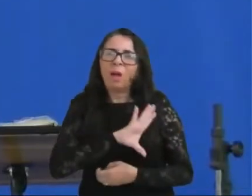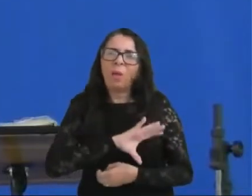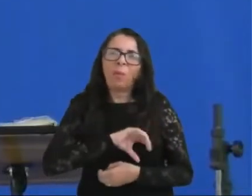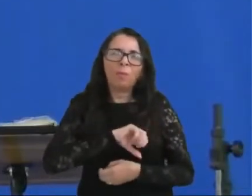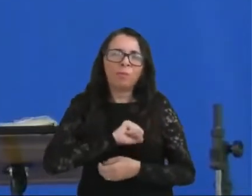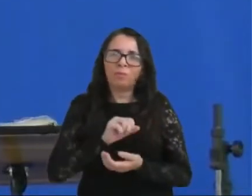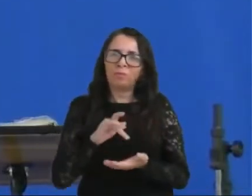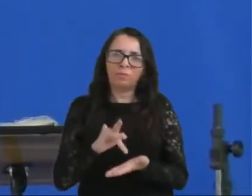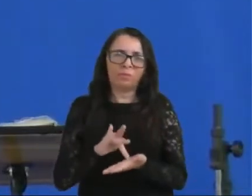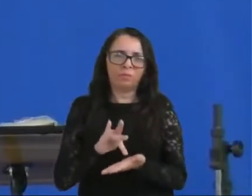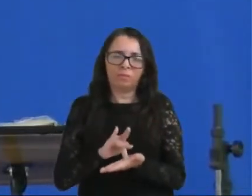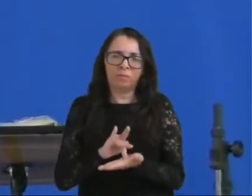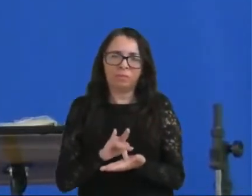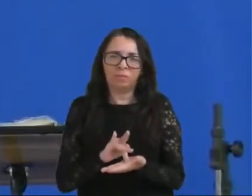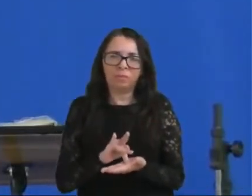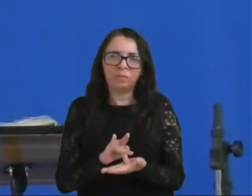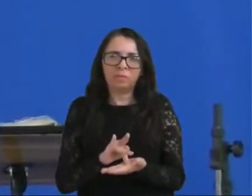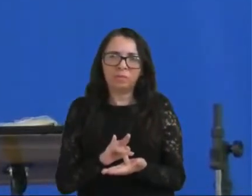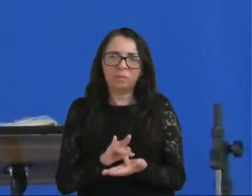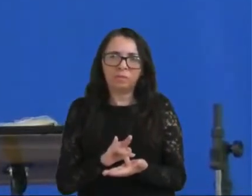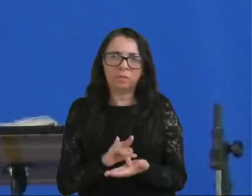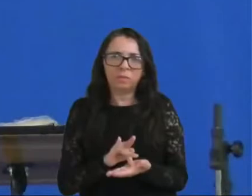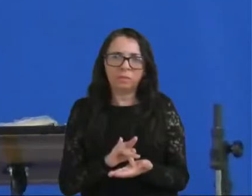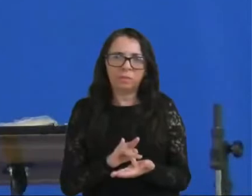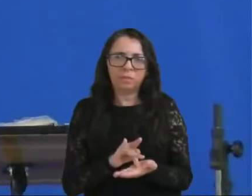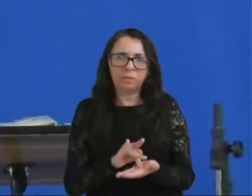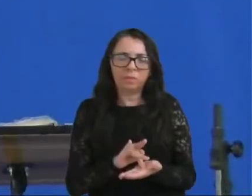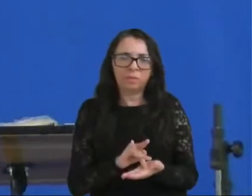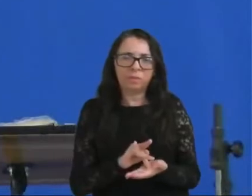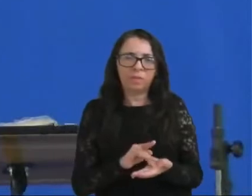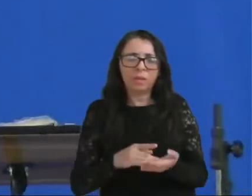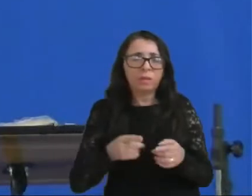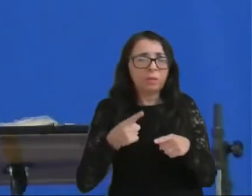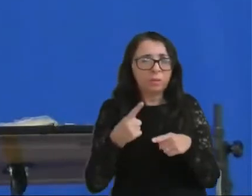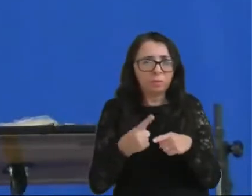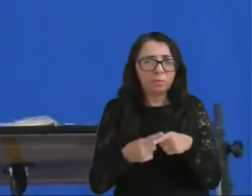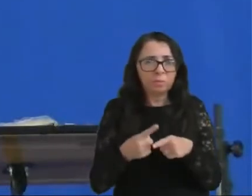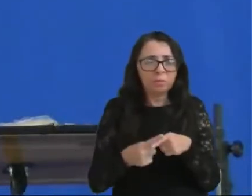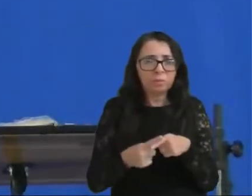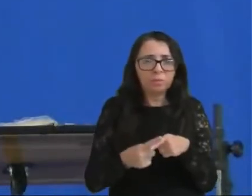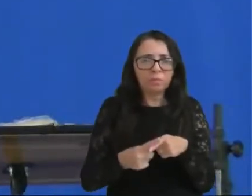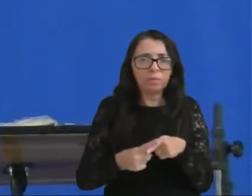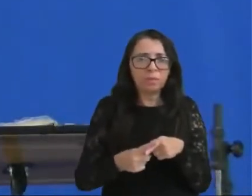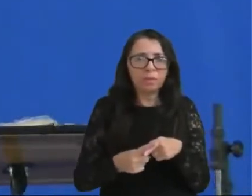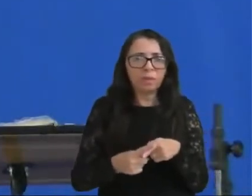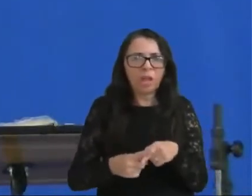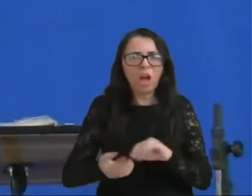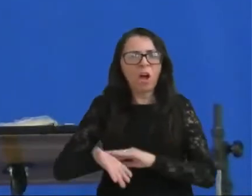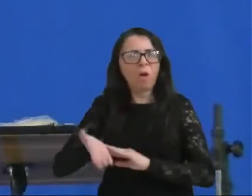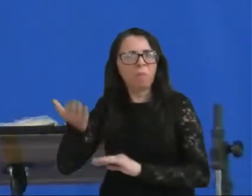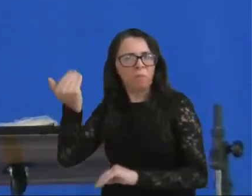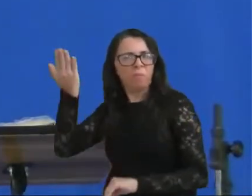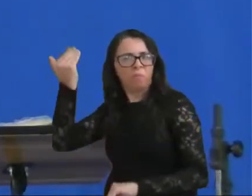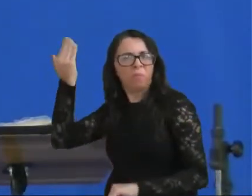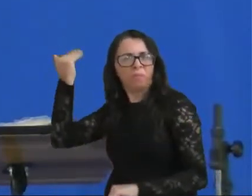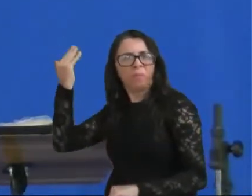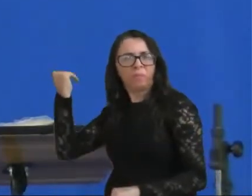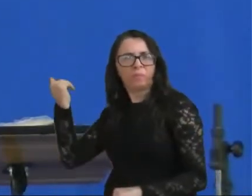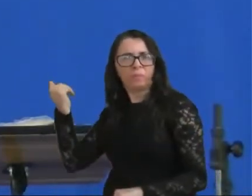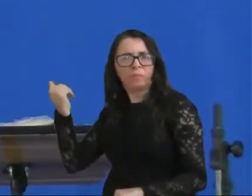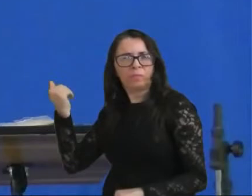em si mesmo. Ela conseguiu identificar erro em outras pessoas, mas não